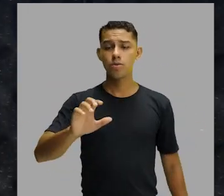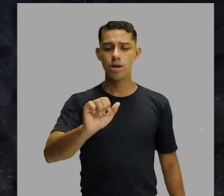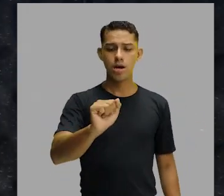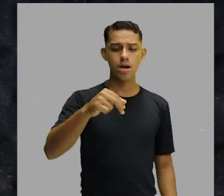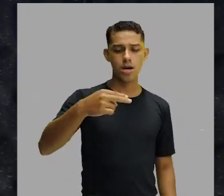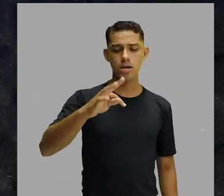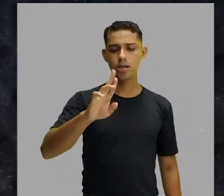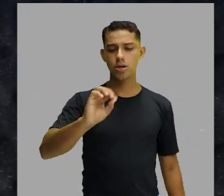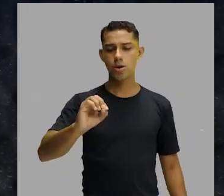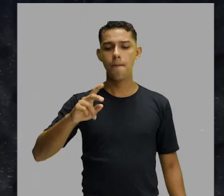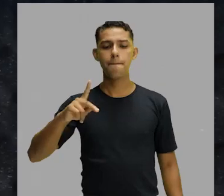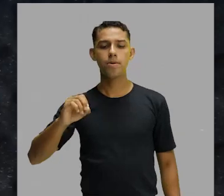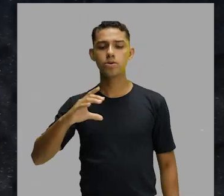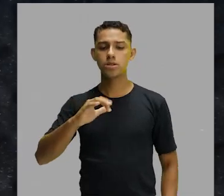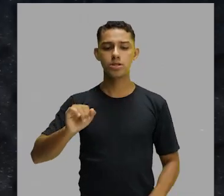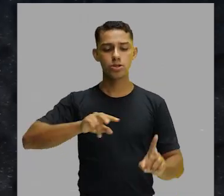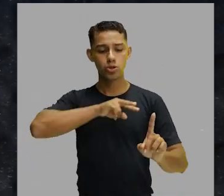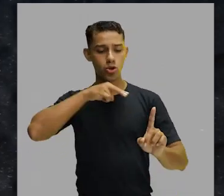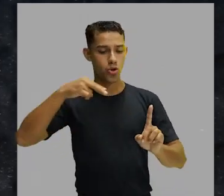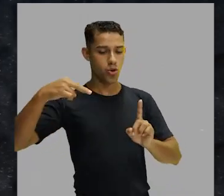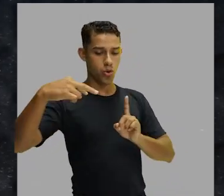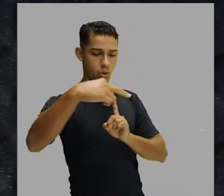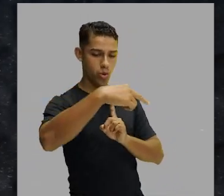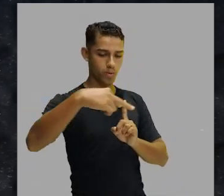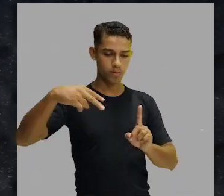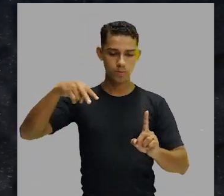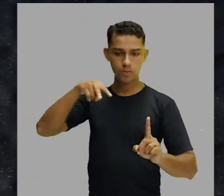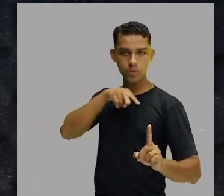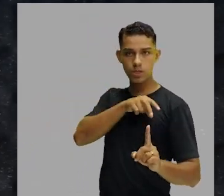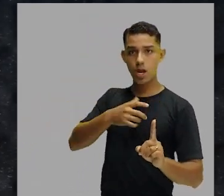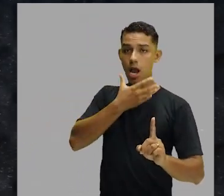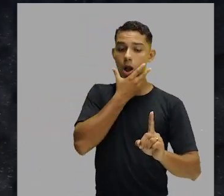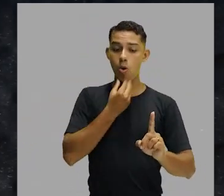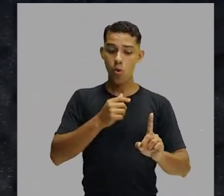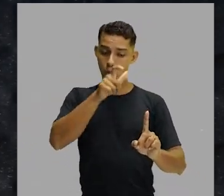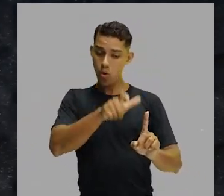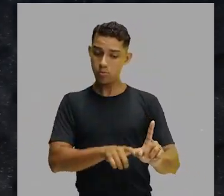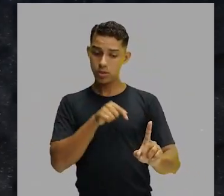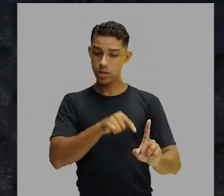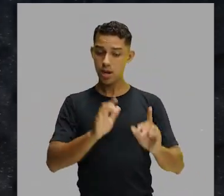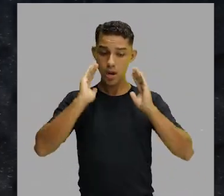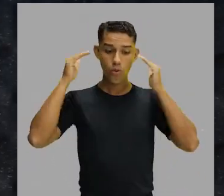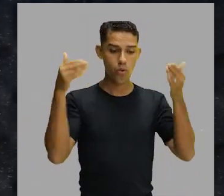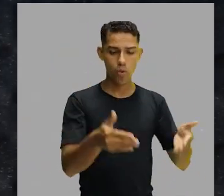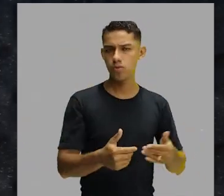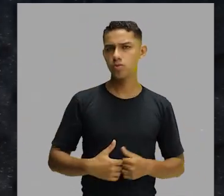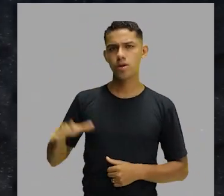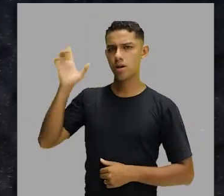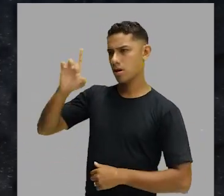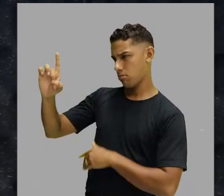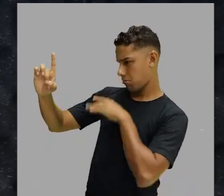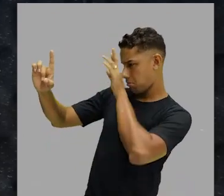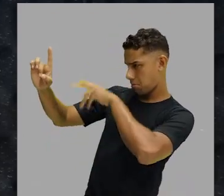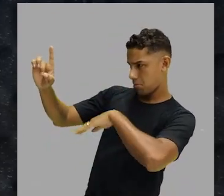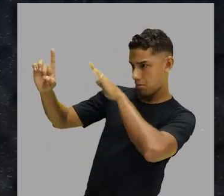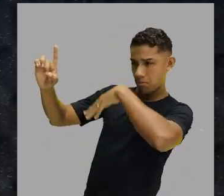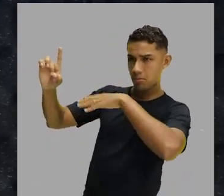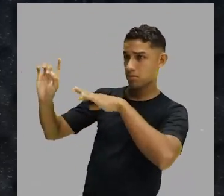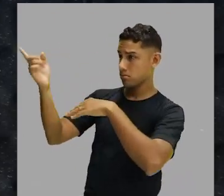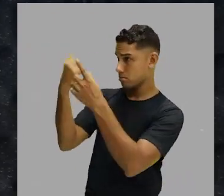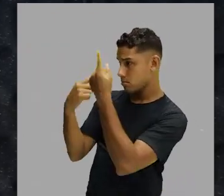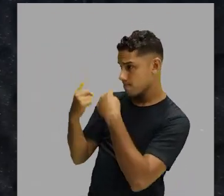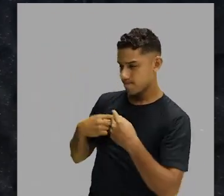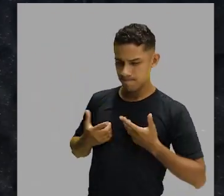humanistas defendiam que nem tudo dependia da vontade divina. O homem não dependia da vontade divina para traçar o